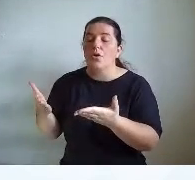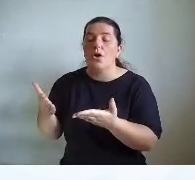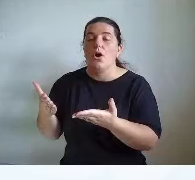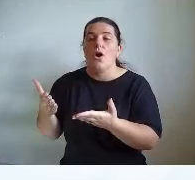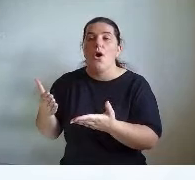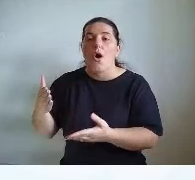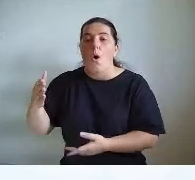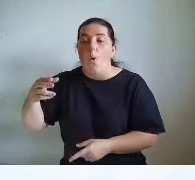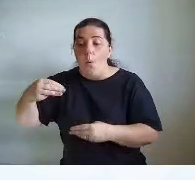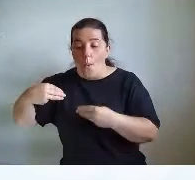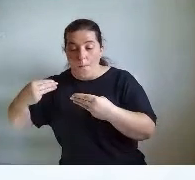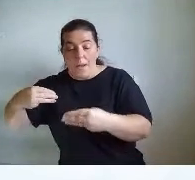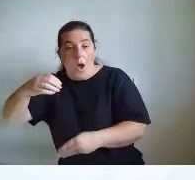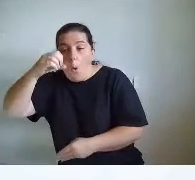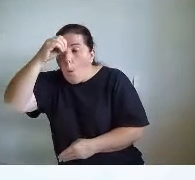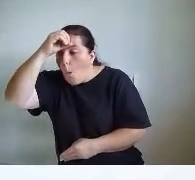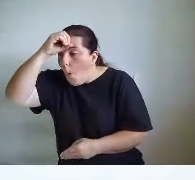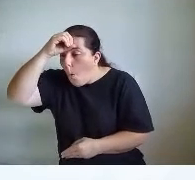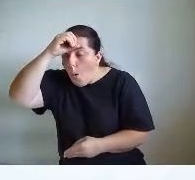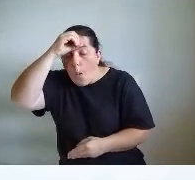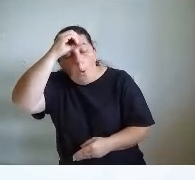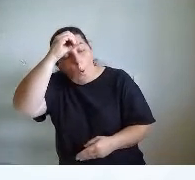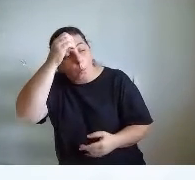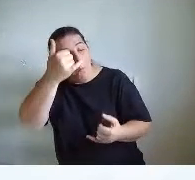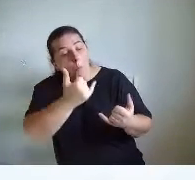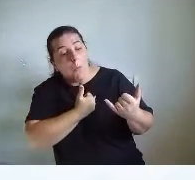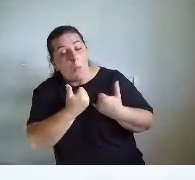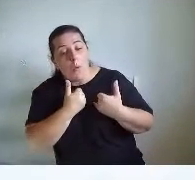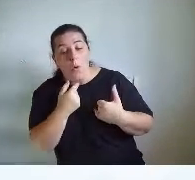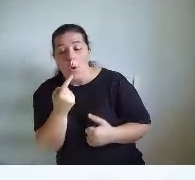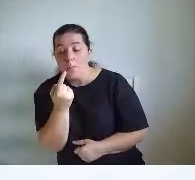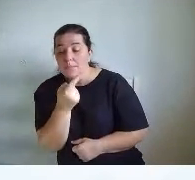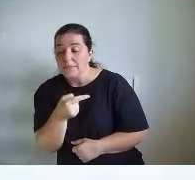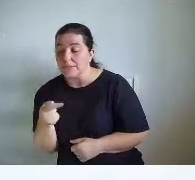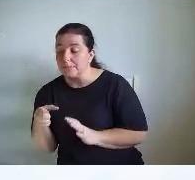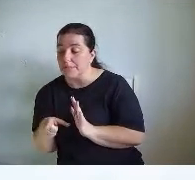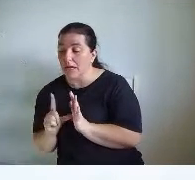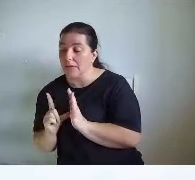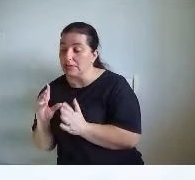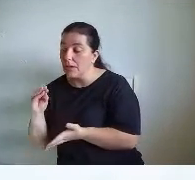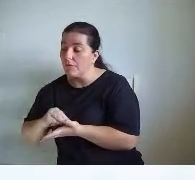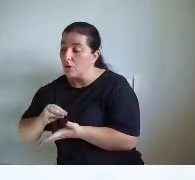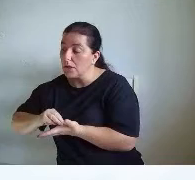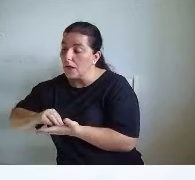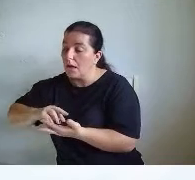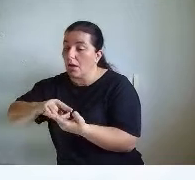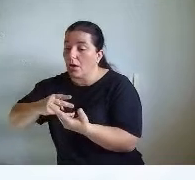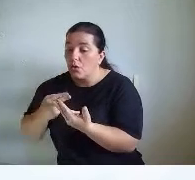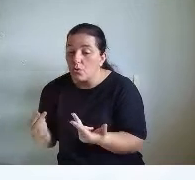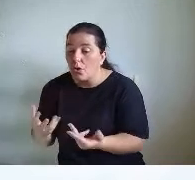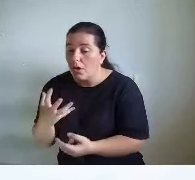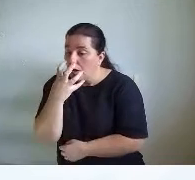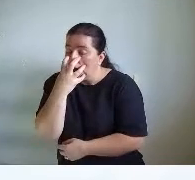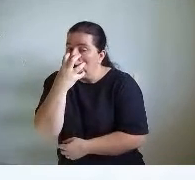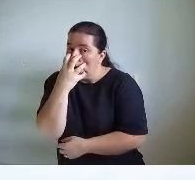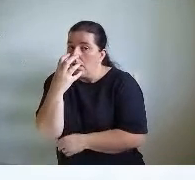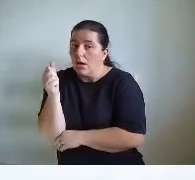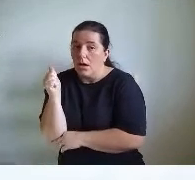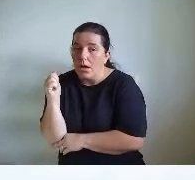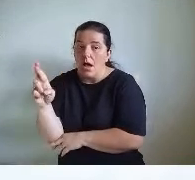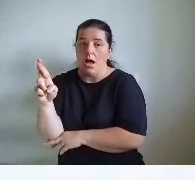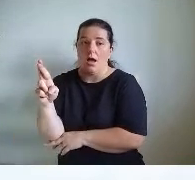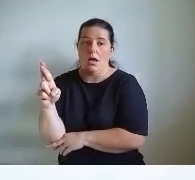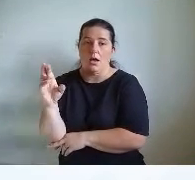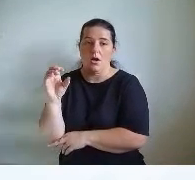o ministro Pazuello, ficou sabendo uma semana antes que iria faltar esse oxigênio e